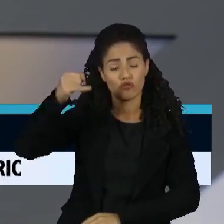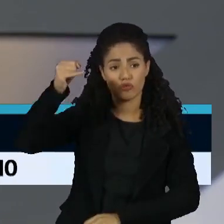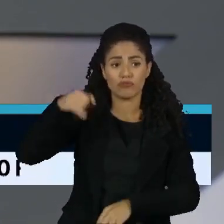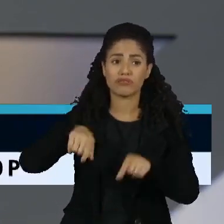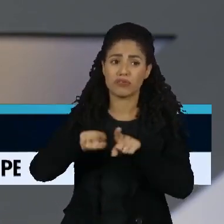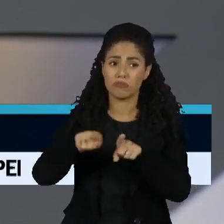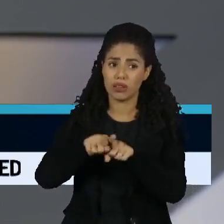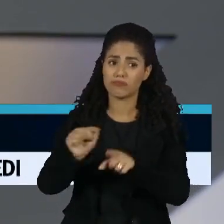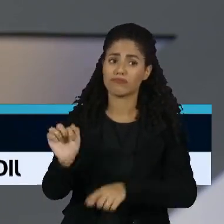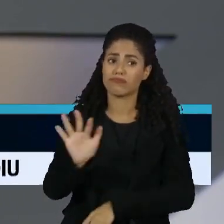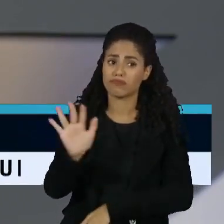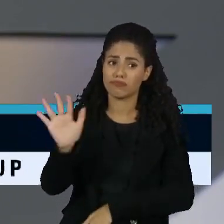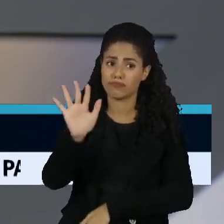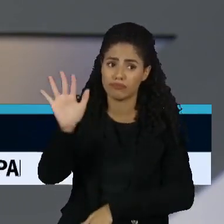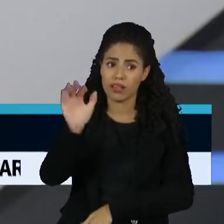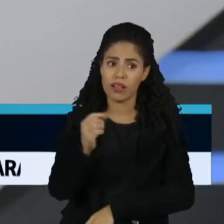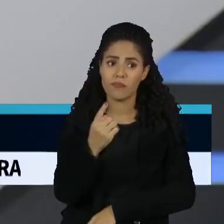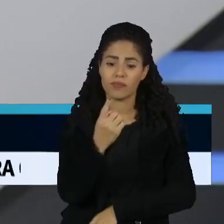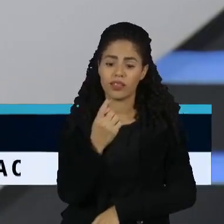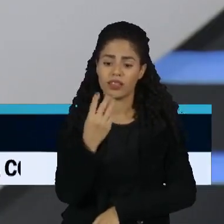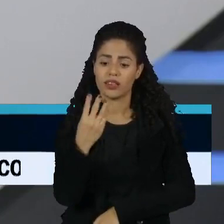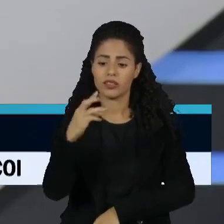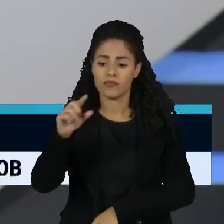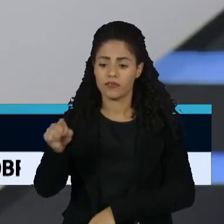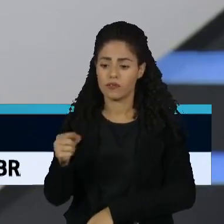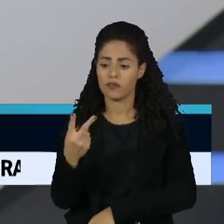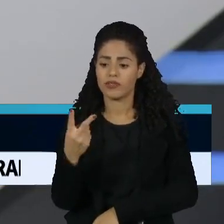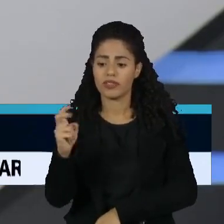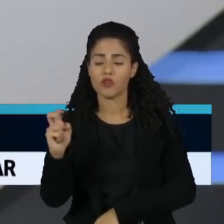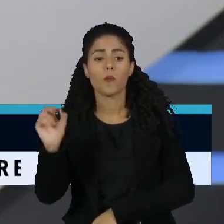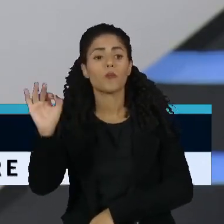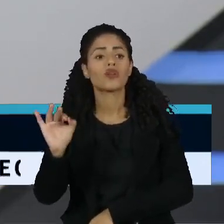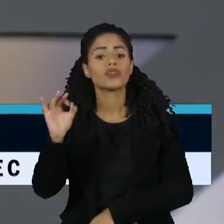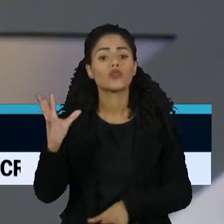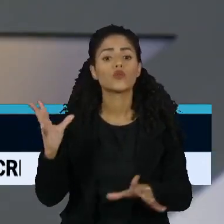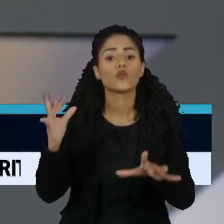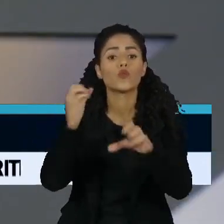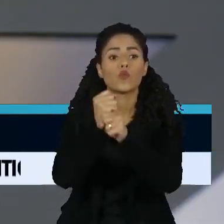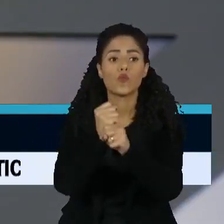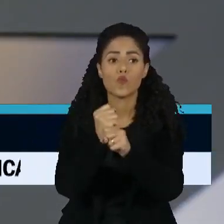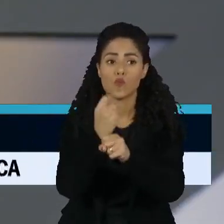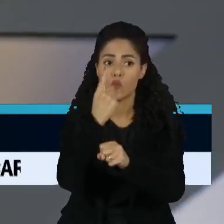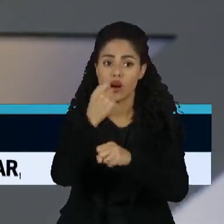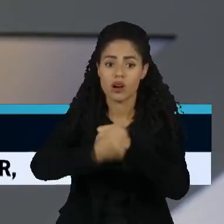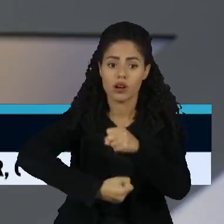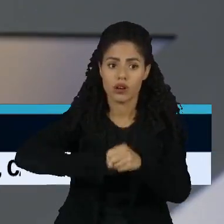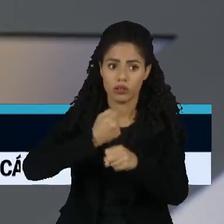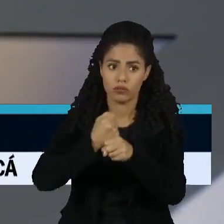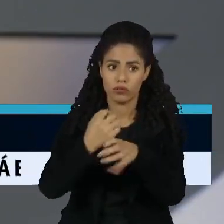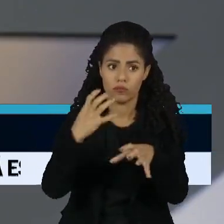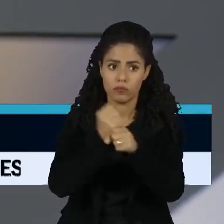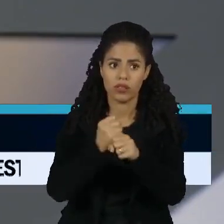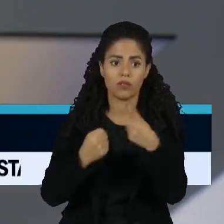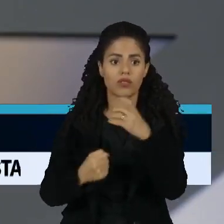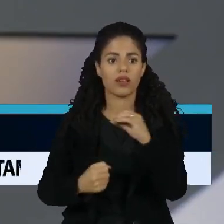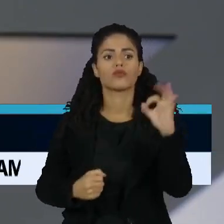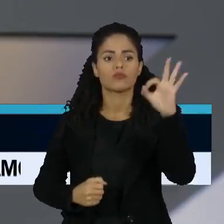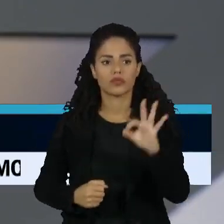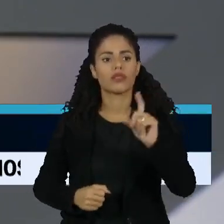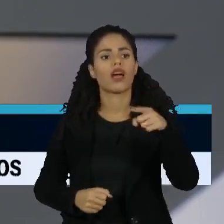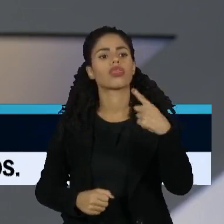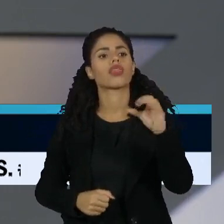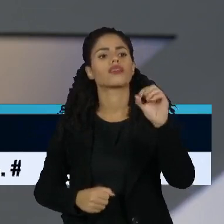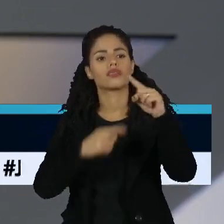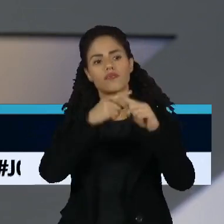Brasil é 13,25 por ao ano né Então 100% é quase 10 vezes a taxa